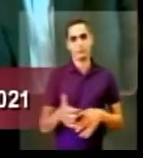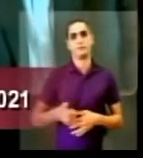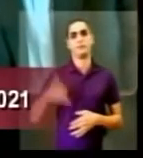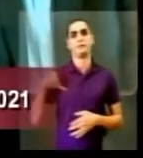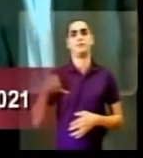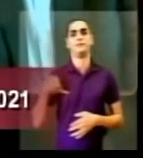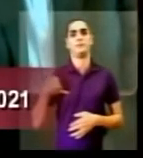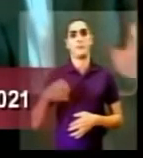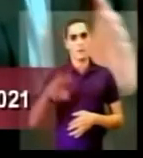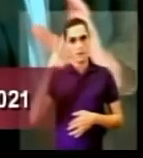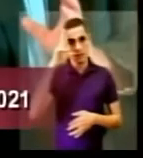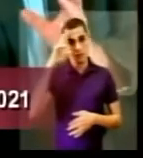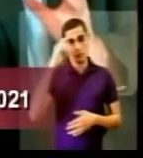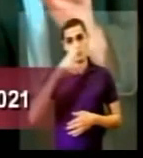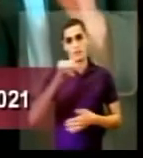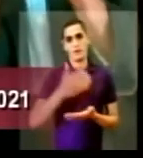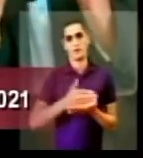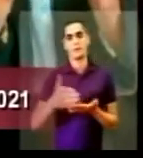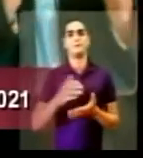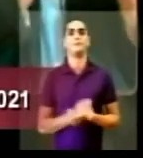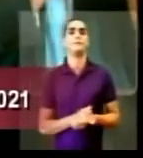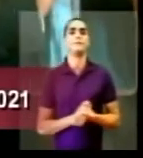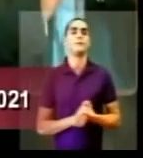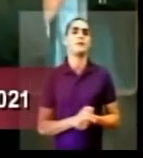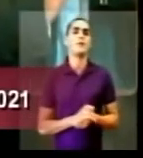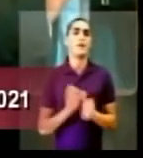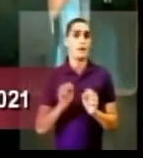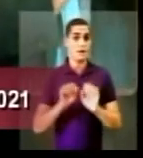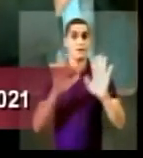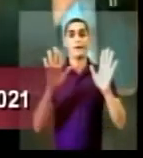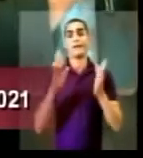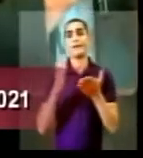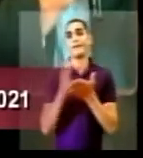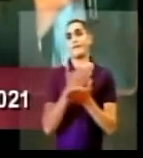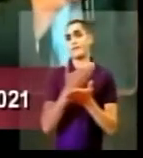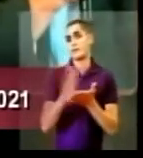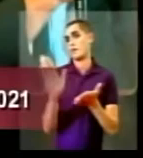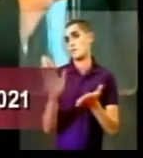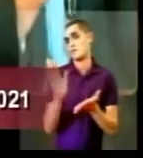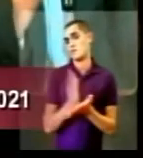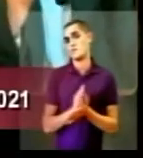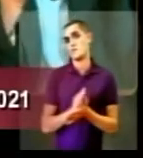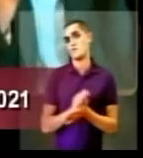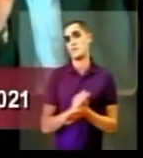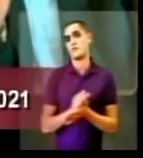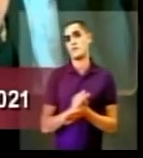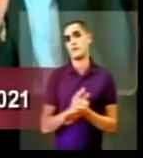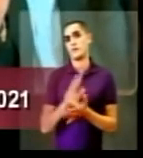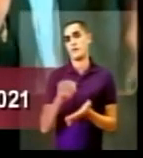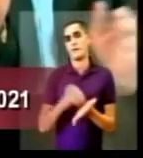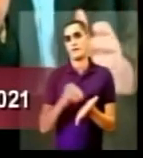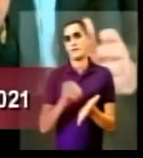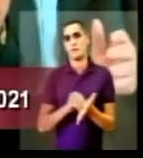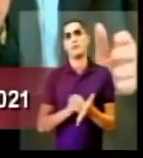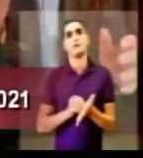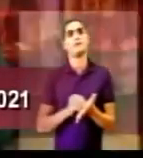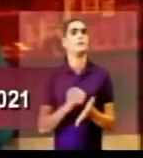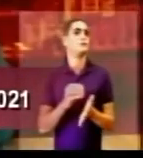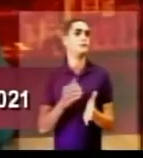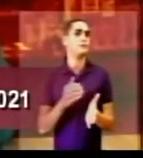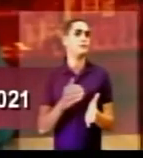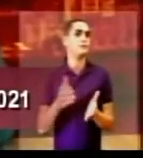segunda-feira. Obviamente, alguns casos vão sobrar daquelas etapas anteriores e, se